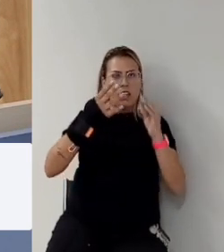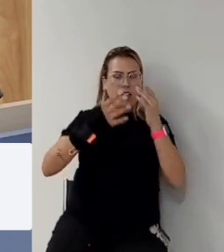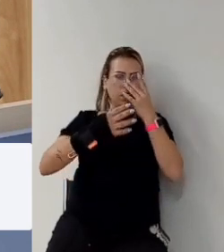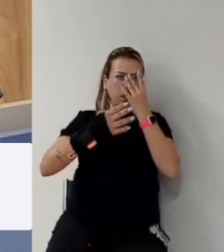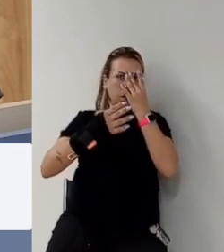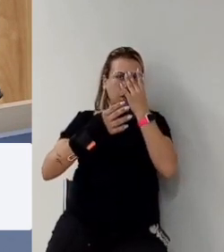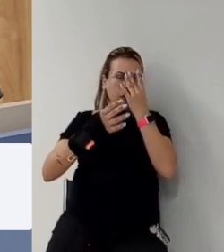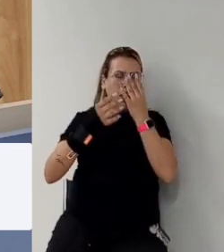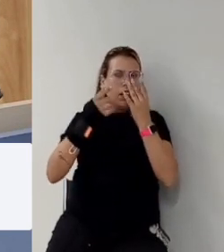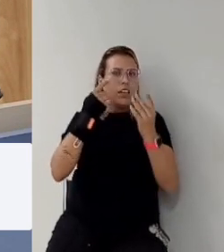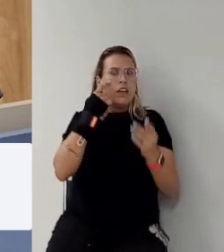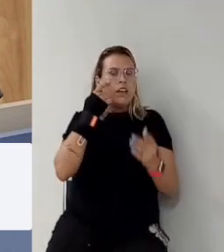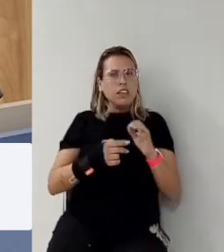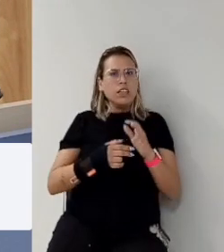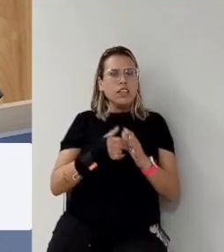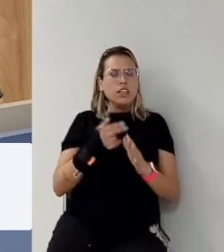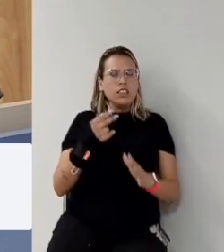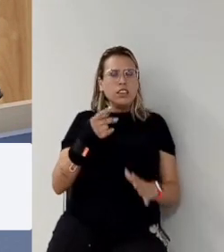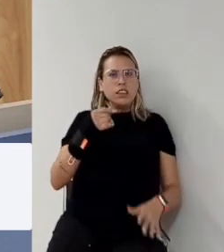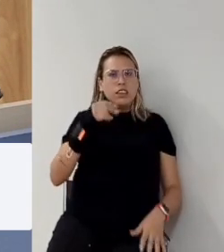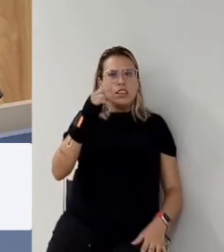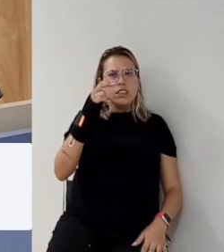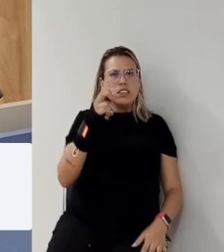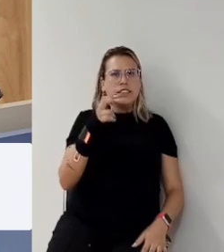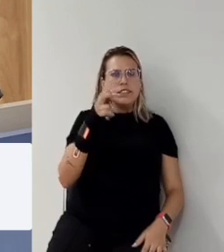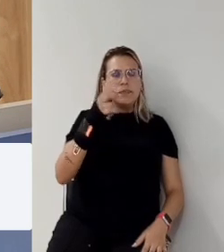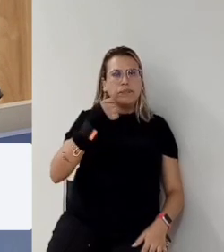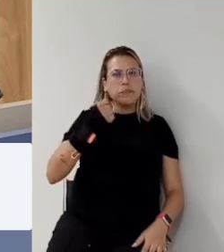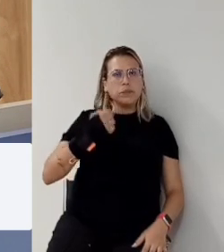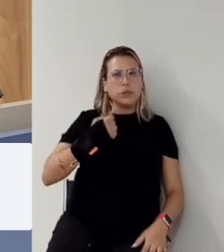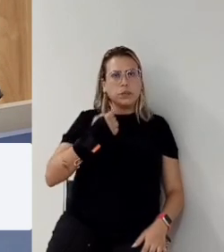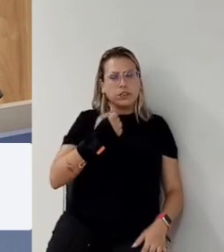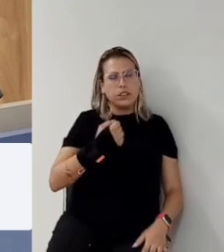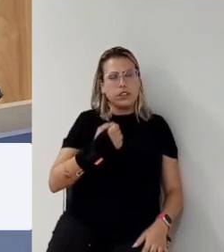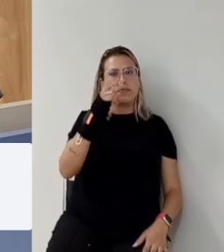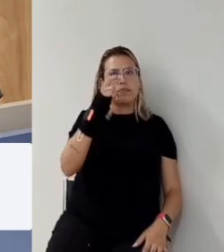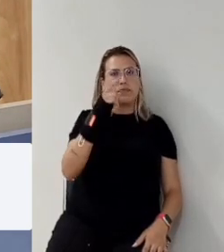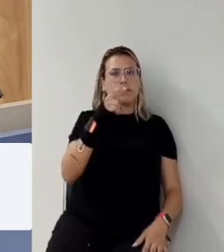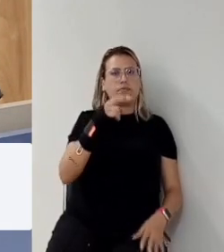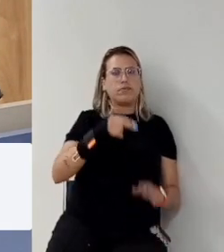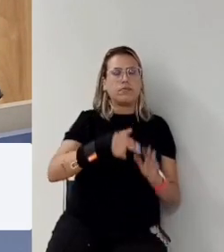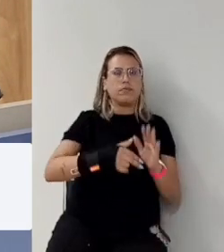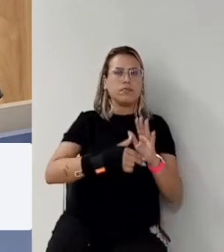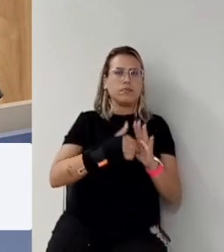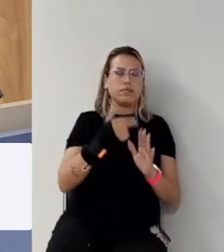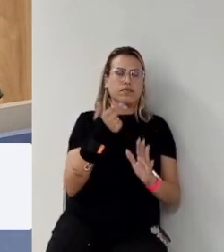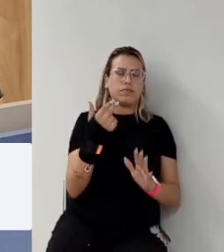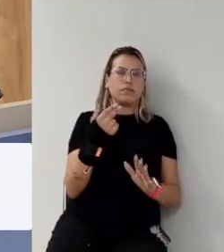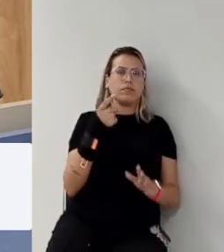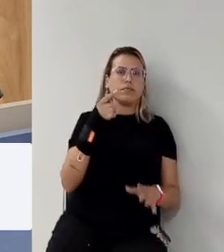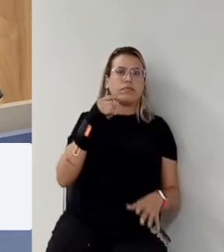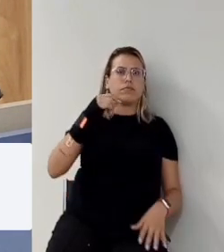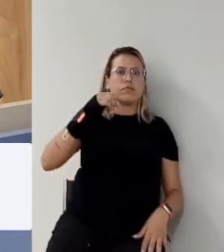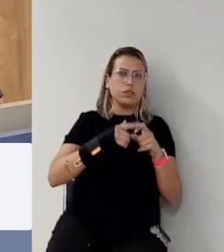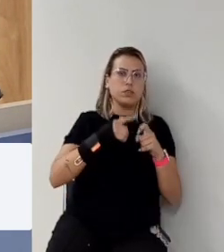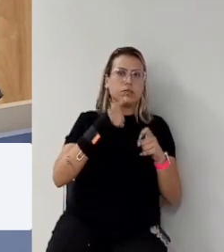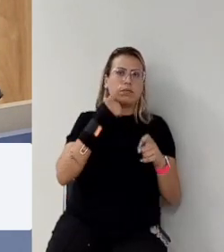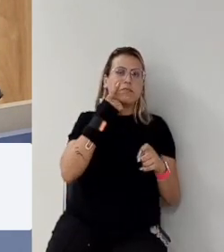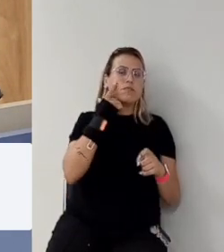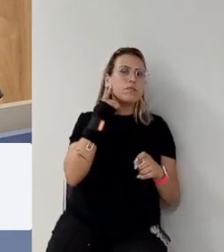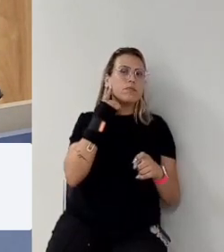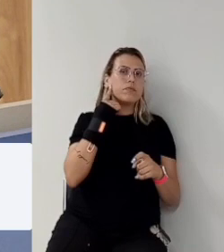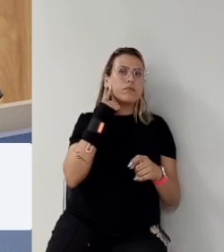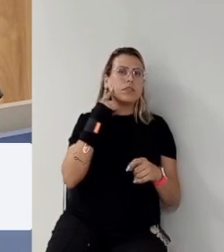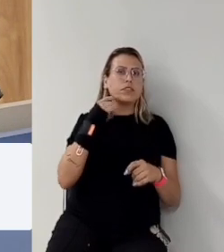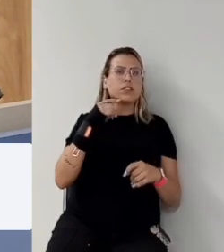oftalmologia com cirurgias também dia 5 ultrassom dia 6 cirurgias novamente dia 9 dermatologista dia